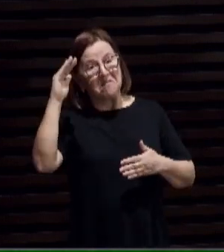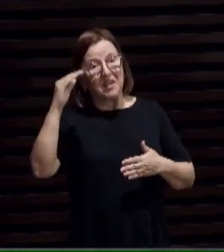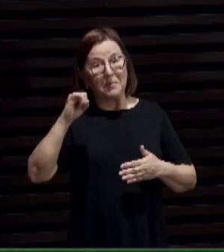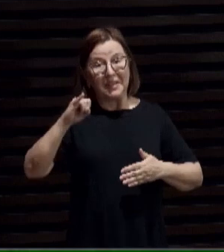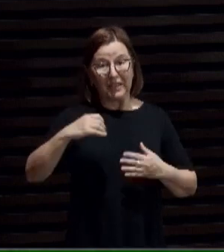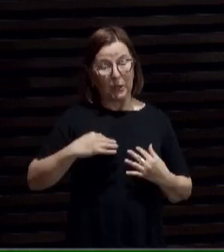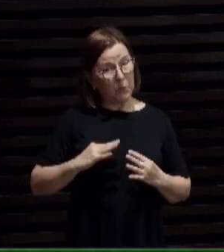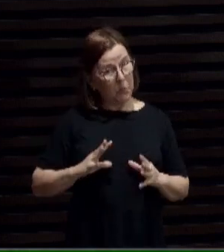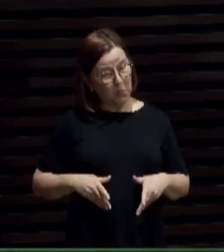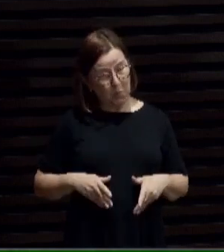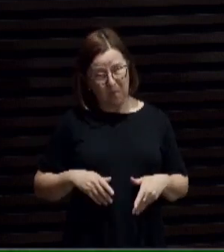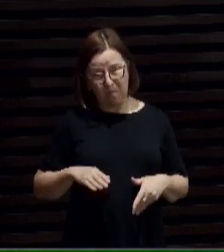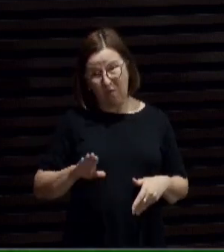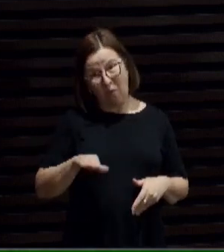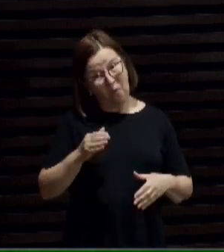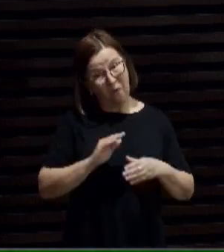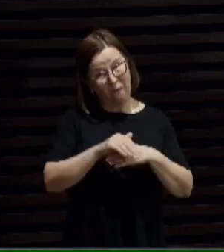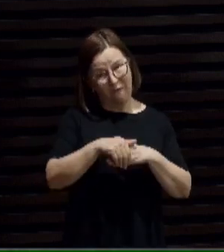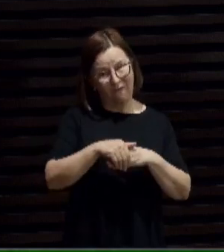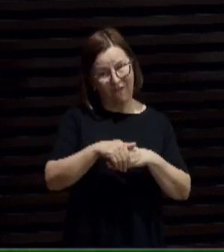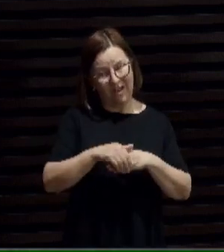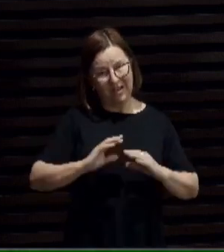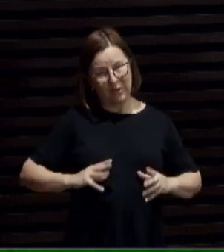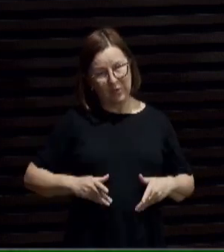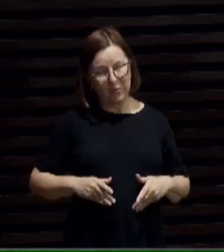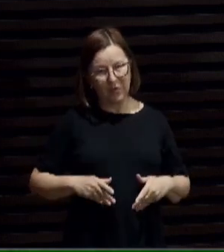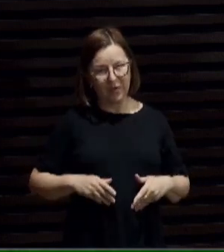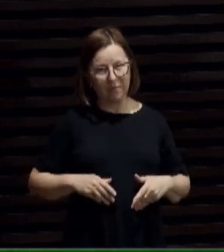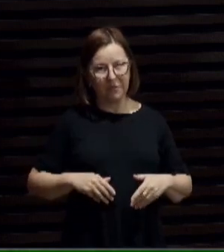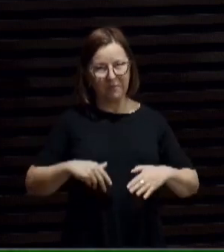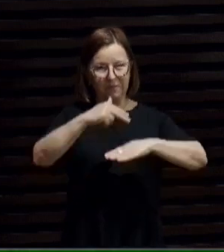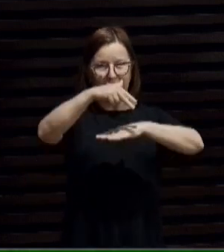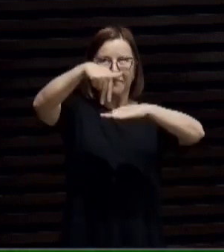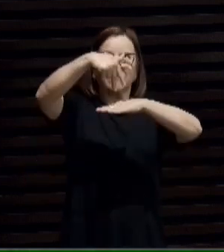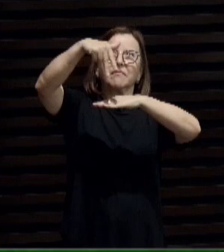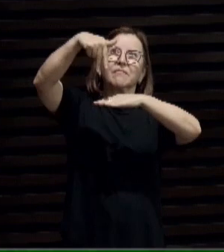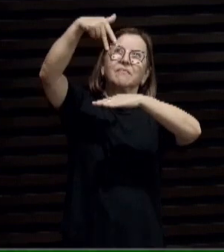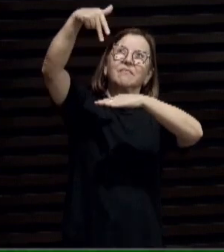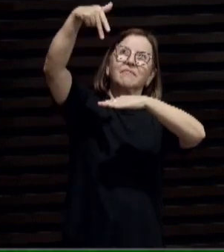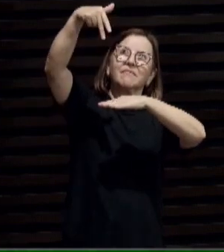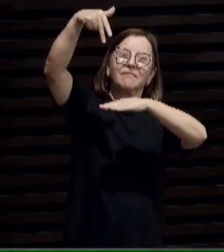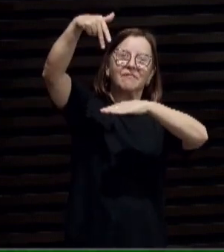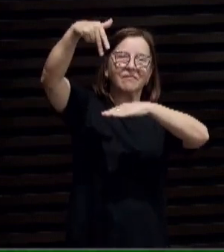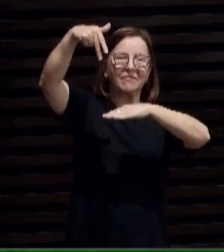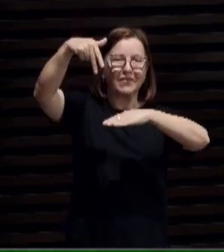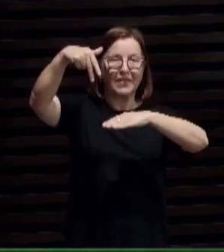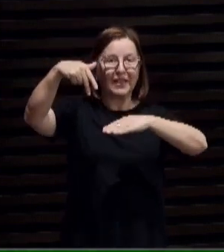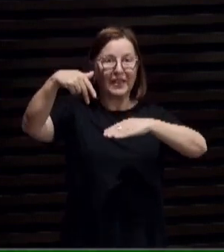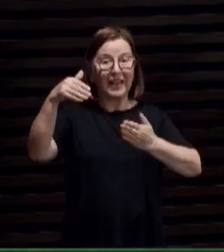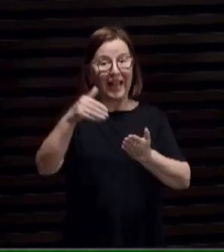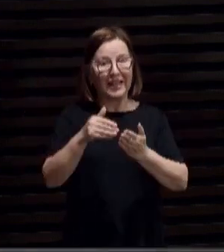que ele foi raptado. Ele foi tirado, ele foi abduzido, ele foi arrancado até o terceiro